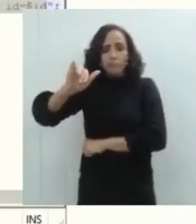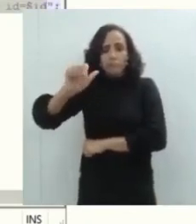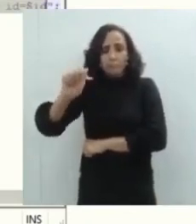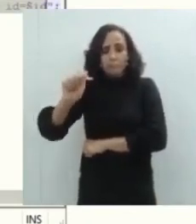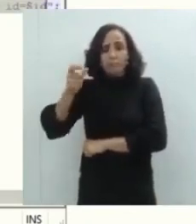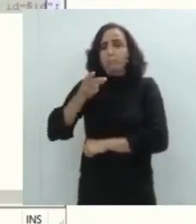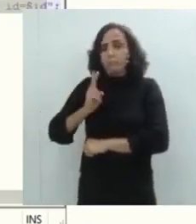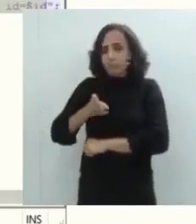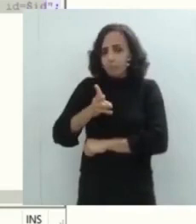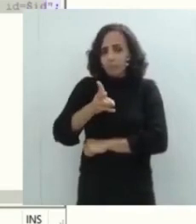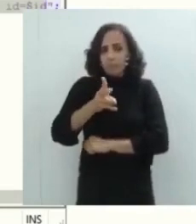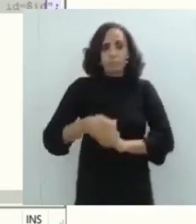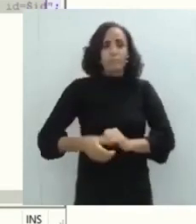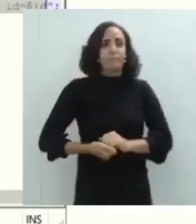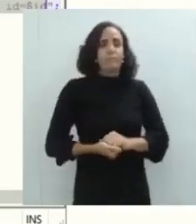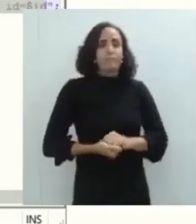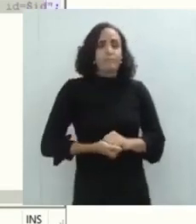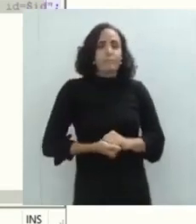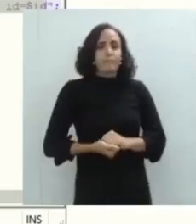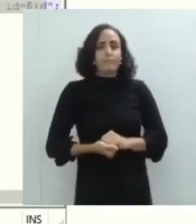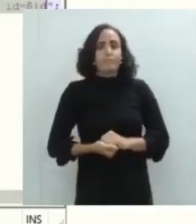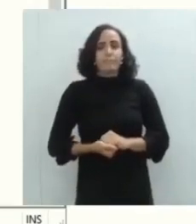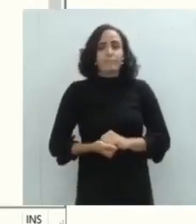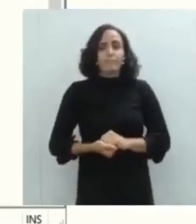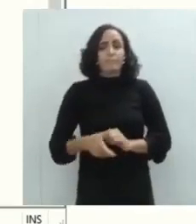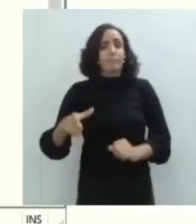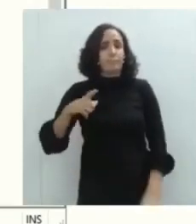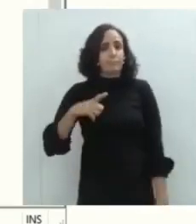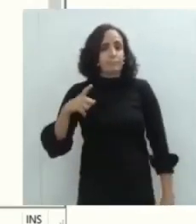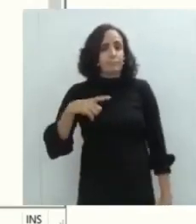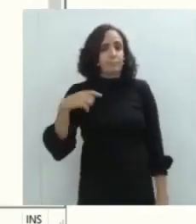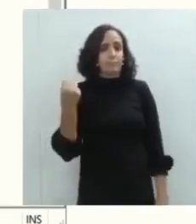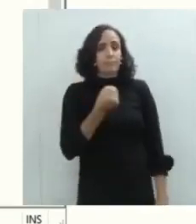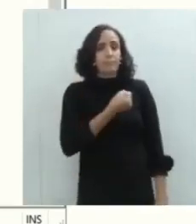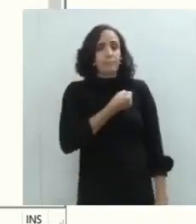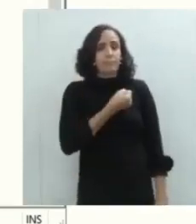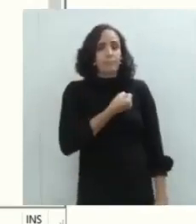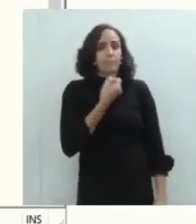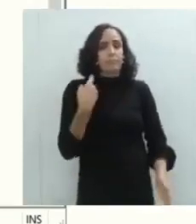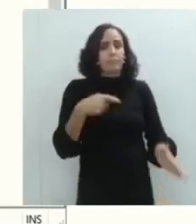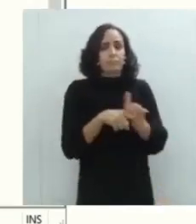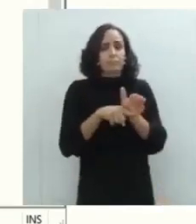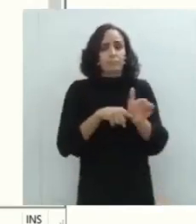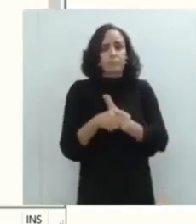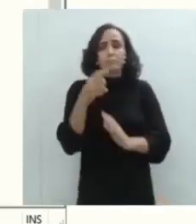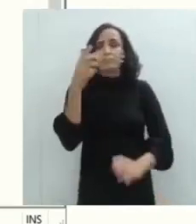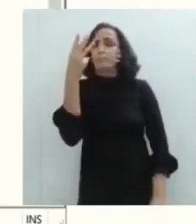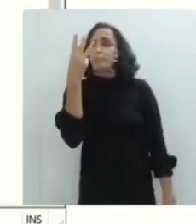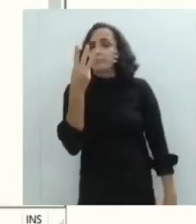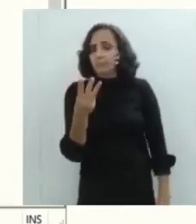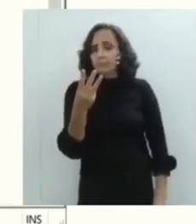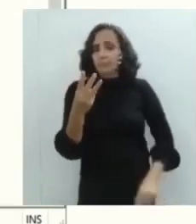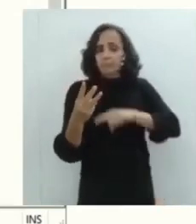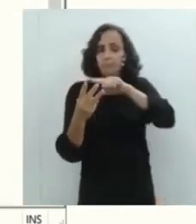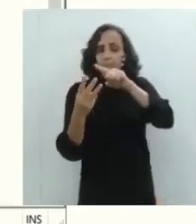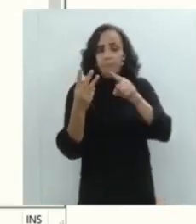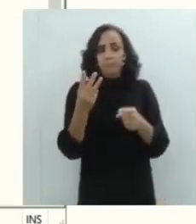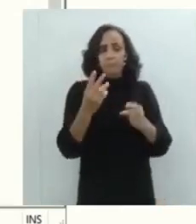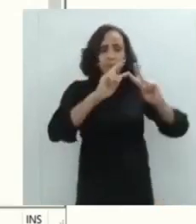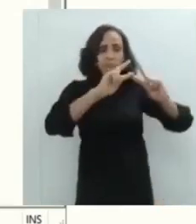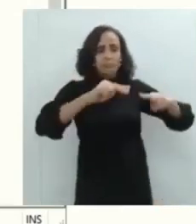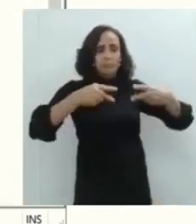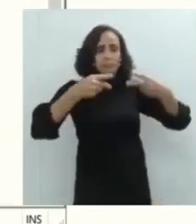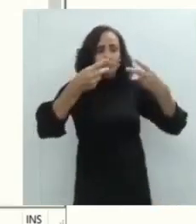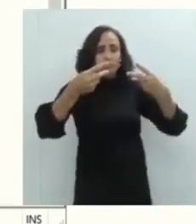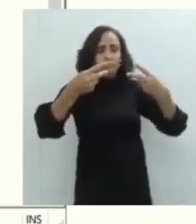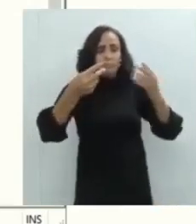lá, vamos prosseguir. Temos também a consulta 3. Por quê? Porque a consulta 3 vai gerar um link de